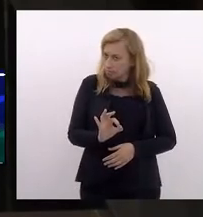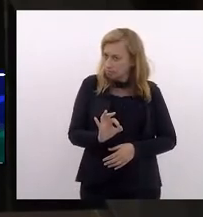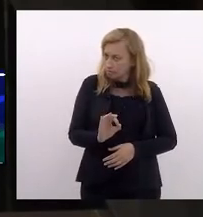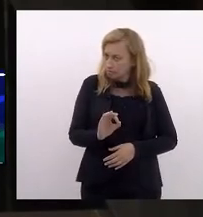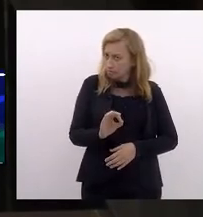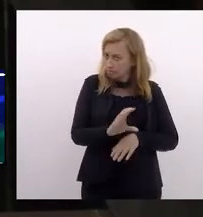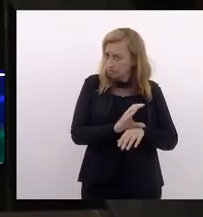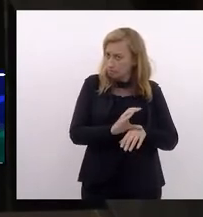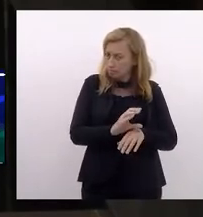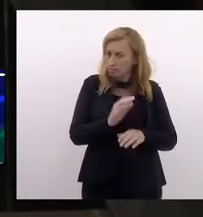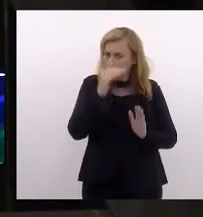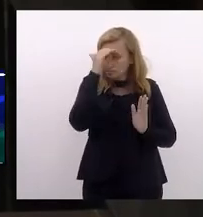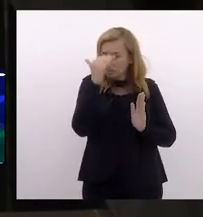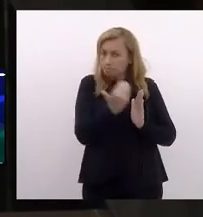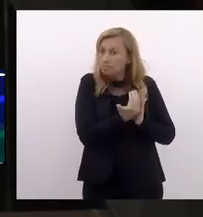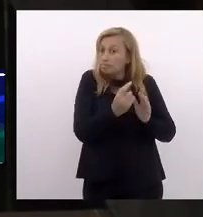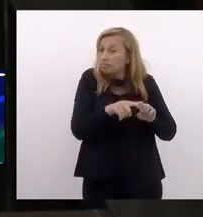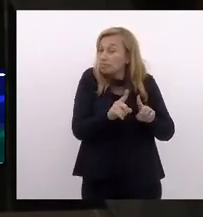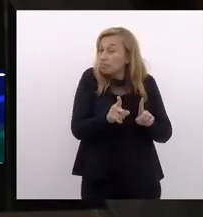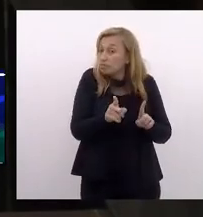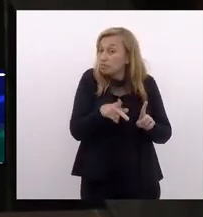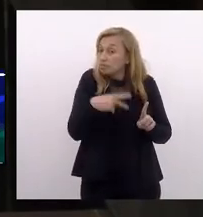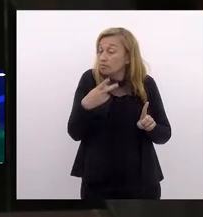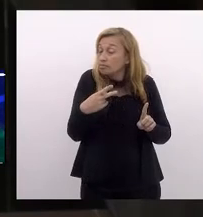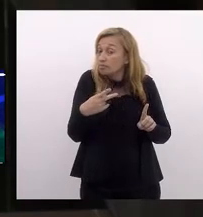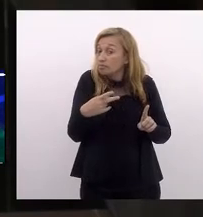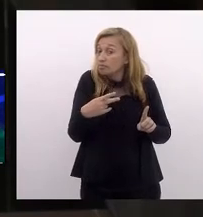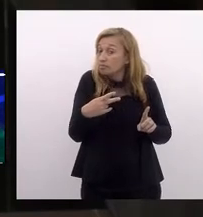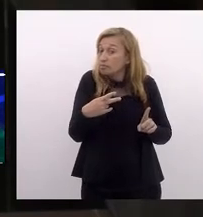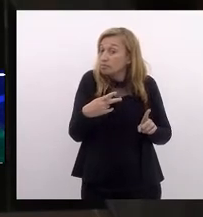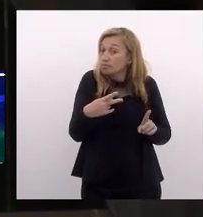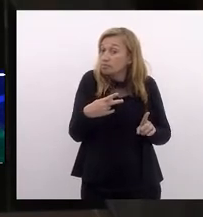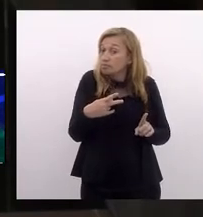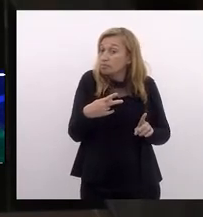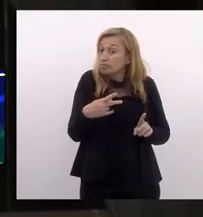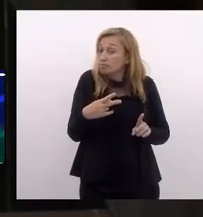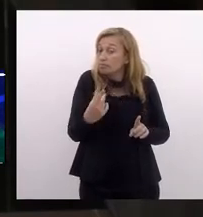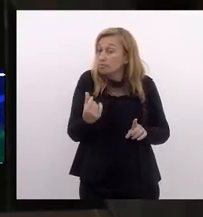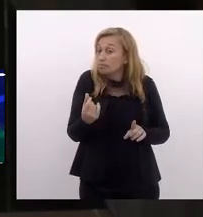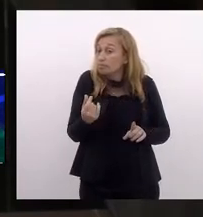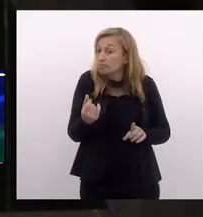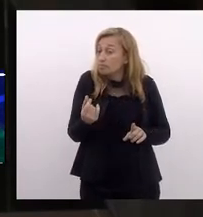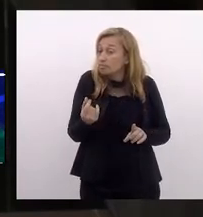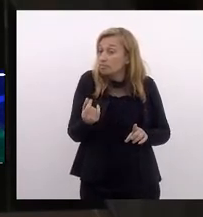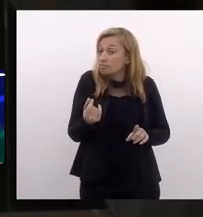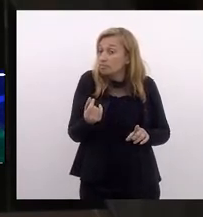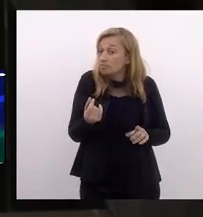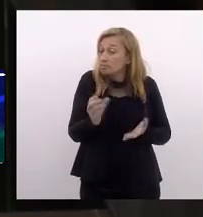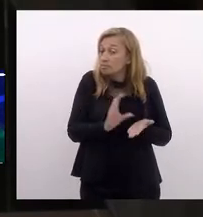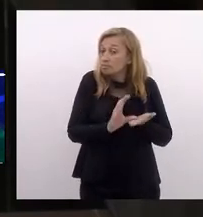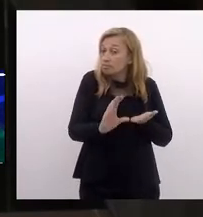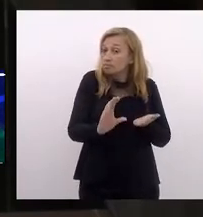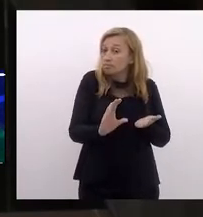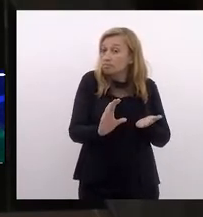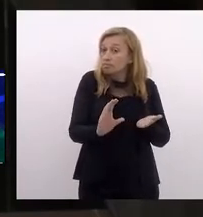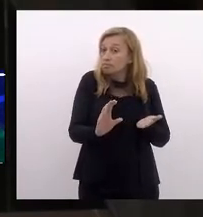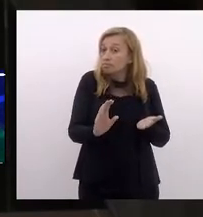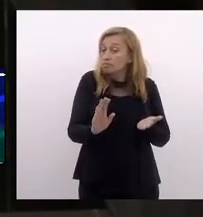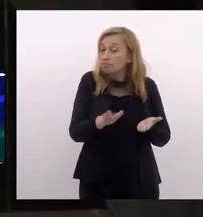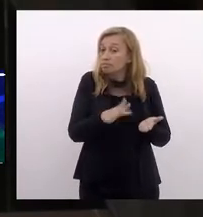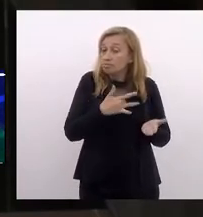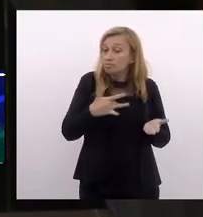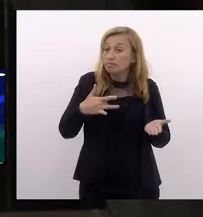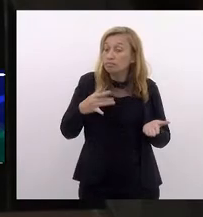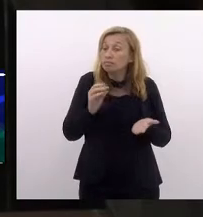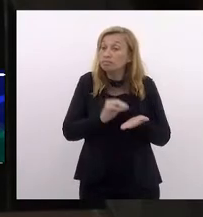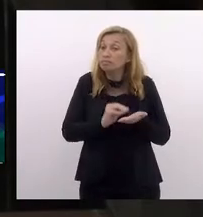foram cumpridos Mas leve em conta para isso a execução do orçamento da saúde em restos a pagar restos a